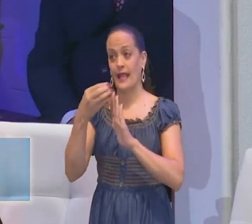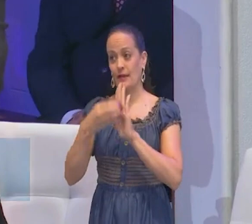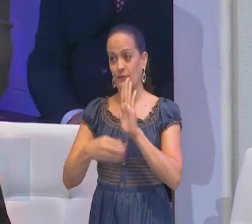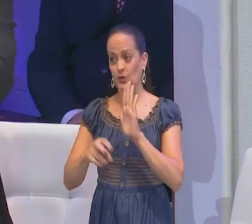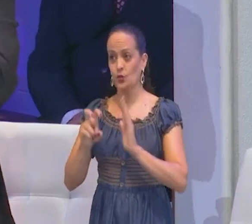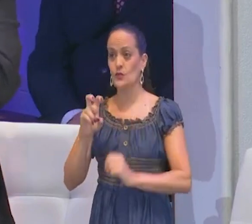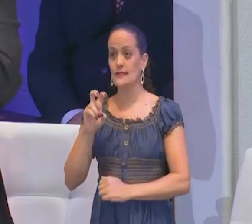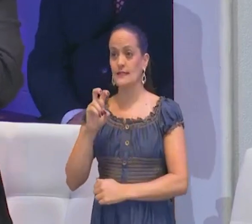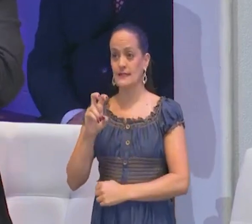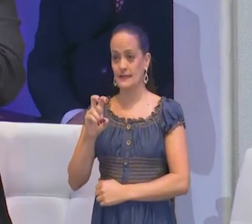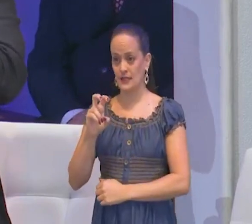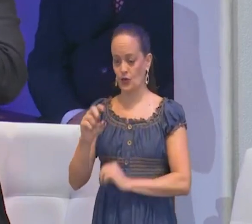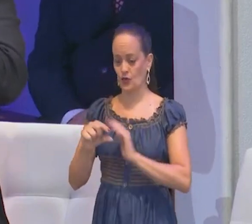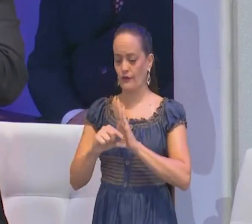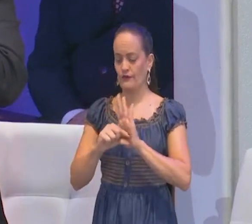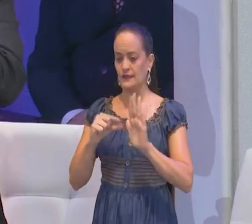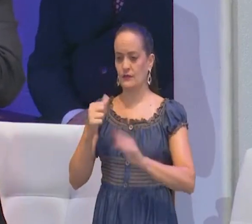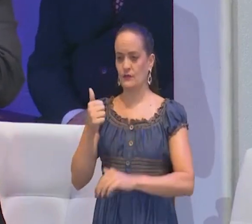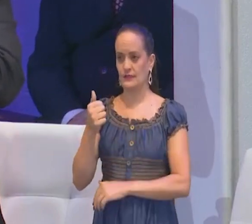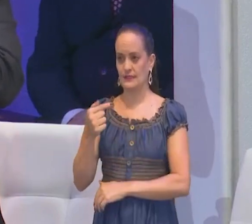verso 17.